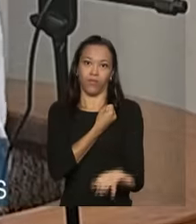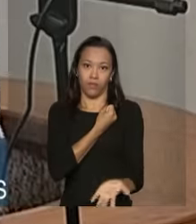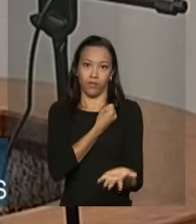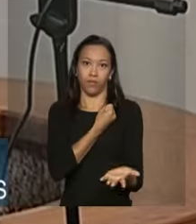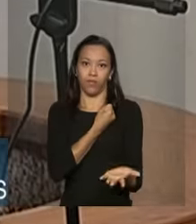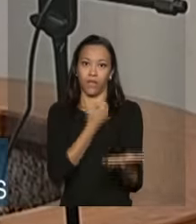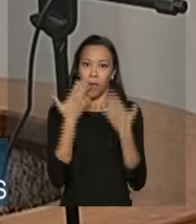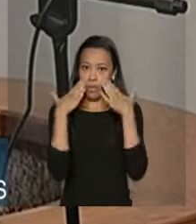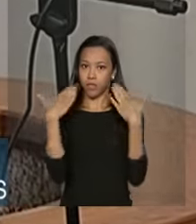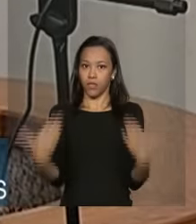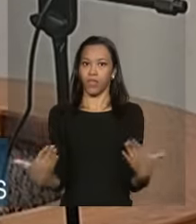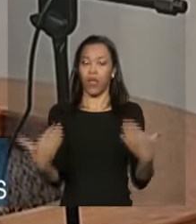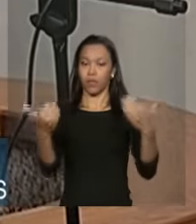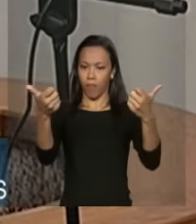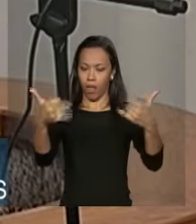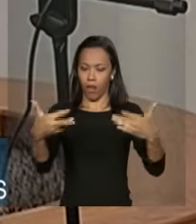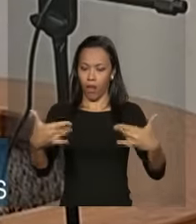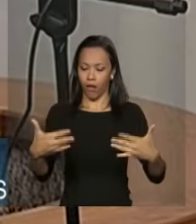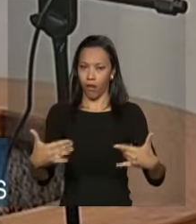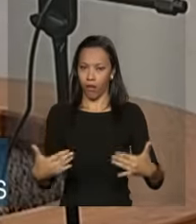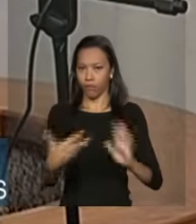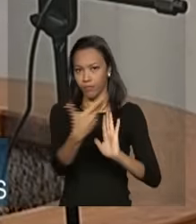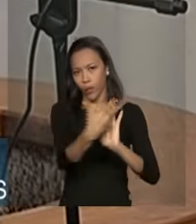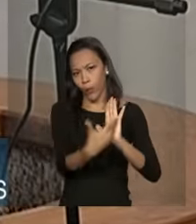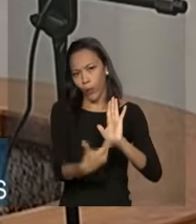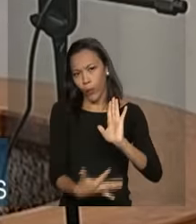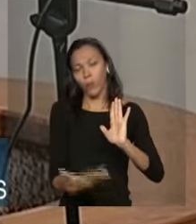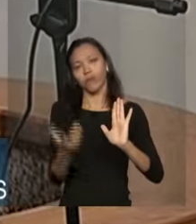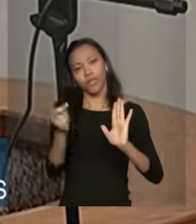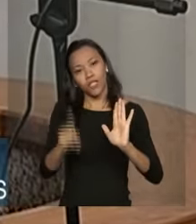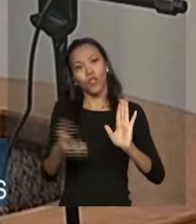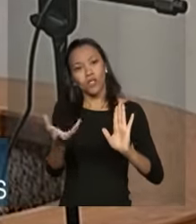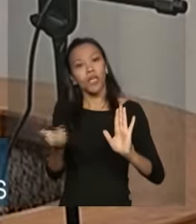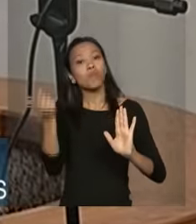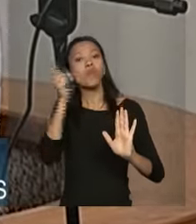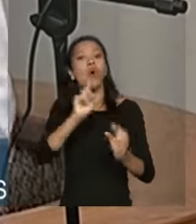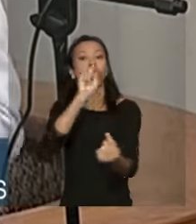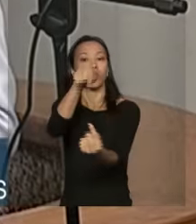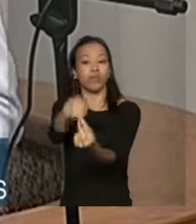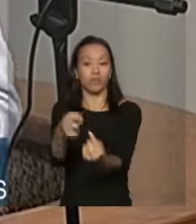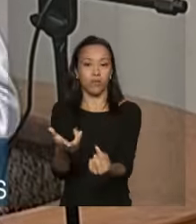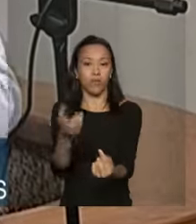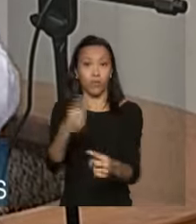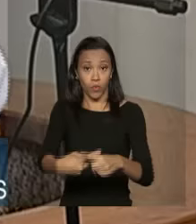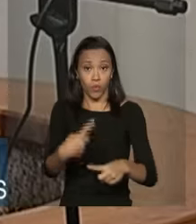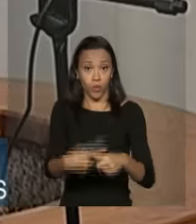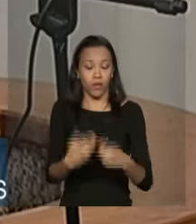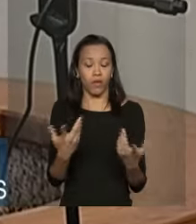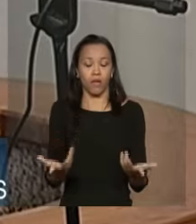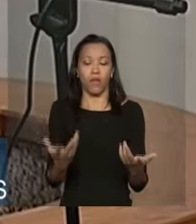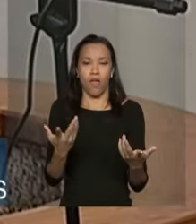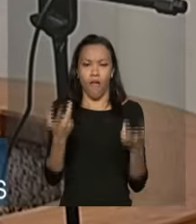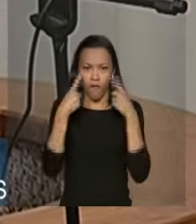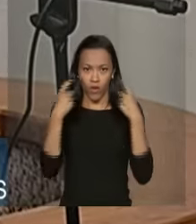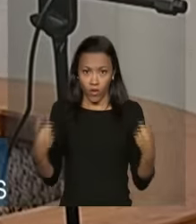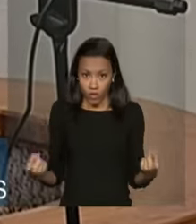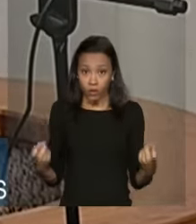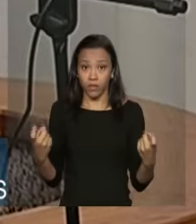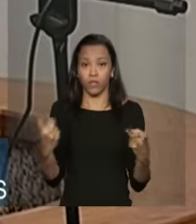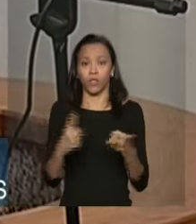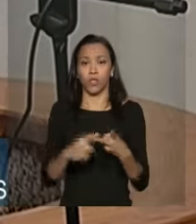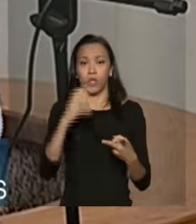apresentados pelo relatório serem de fato perto da onde nós queremos chegar porque a questão da violência do